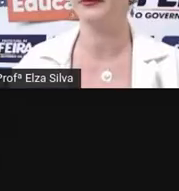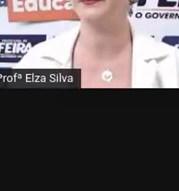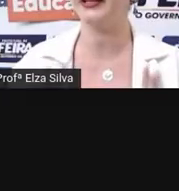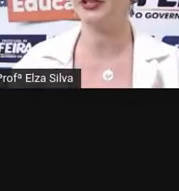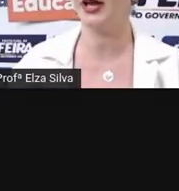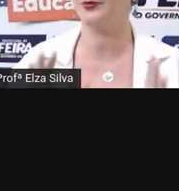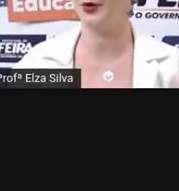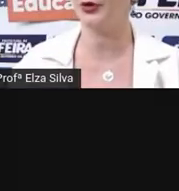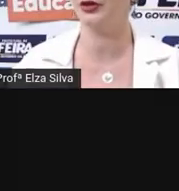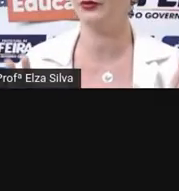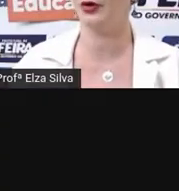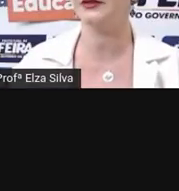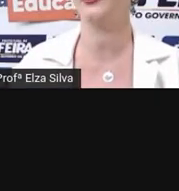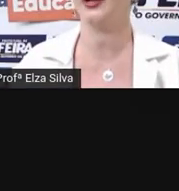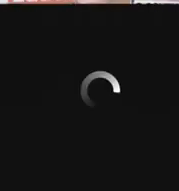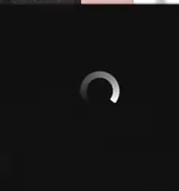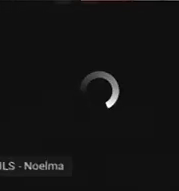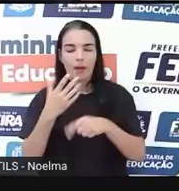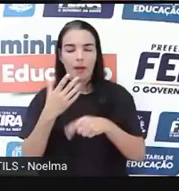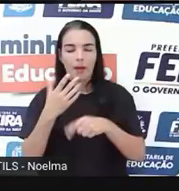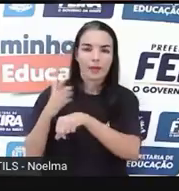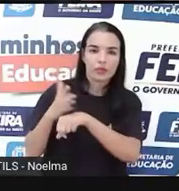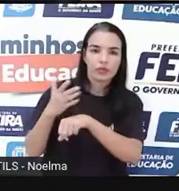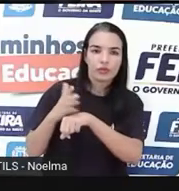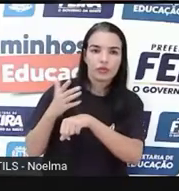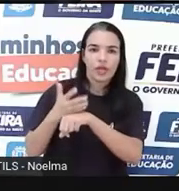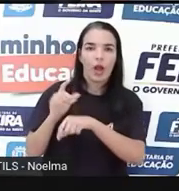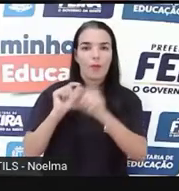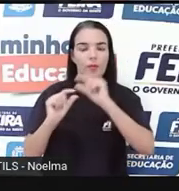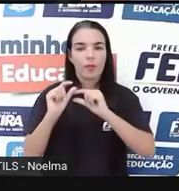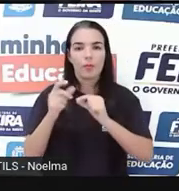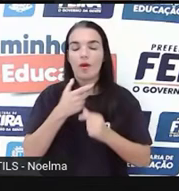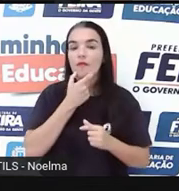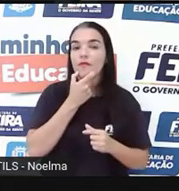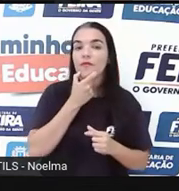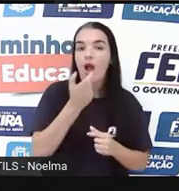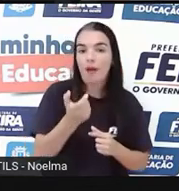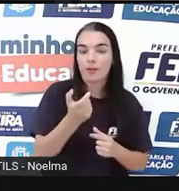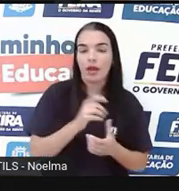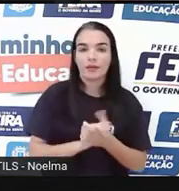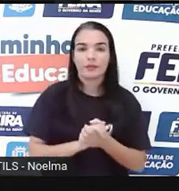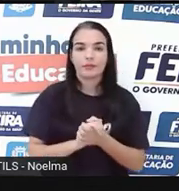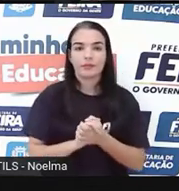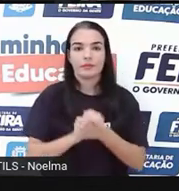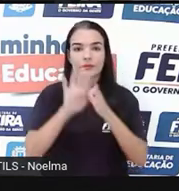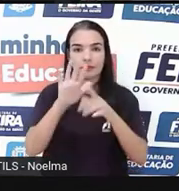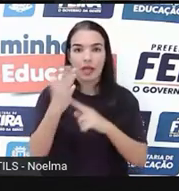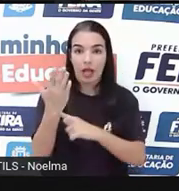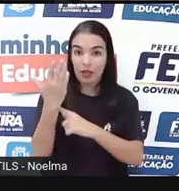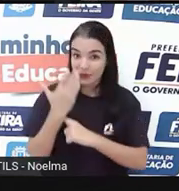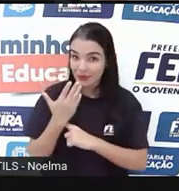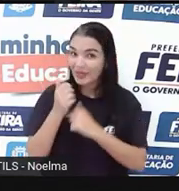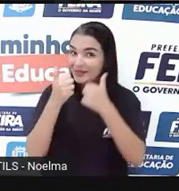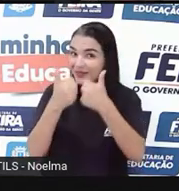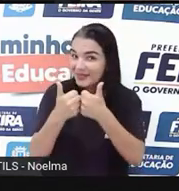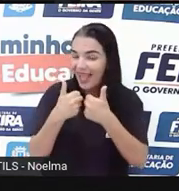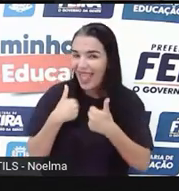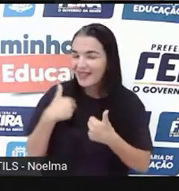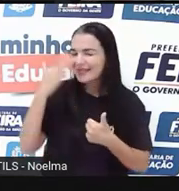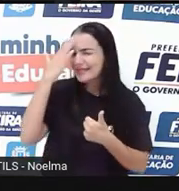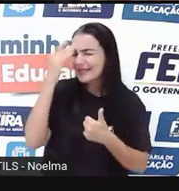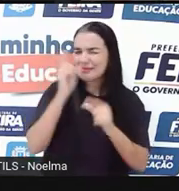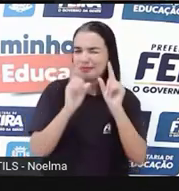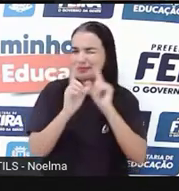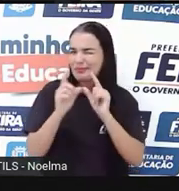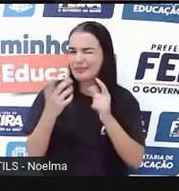Então, vamos praticar um pouquinho o nosso vocabulário de acordo com esse tema. Ajude-me, por favor, tá? Eu não sou muito